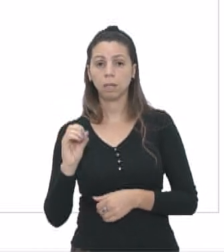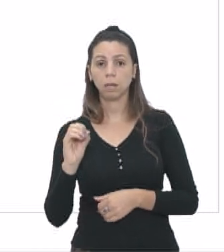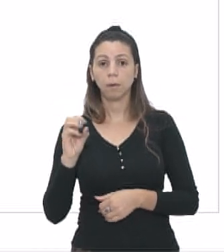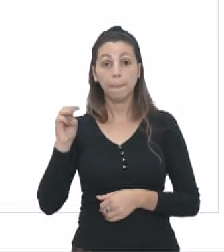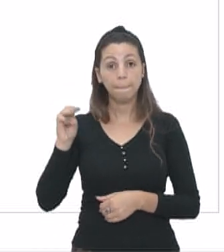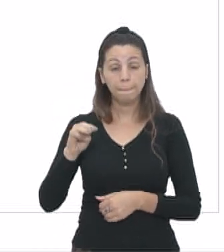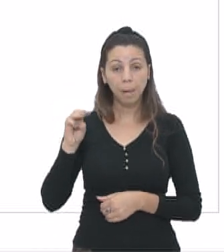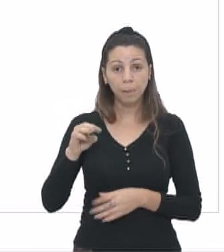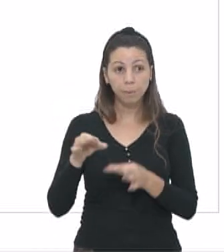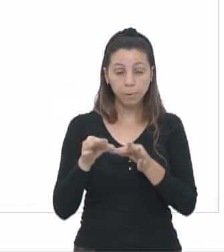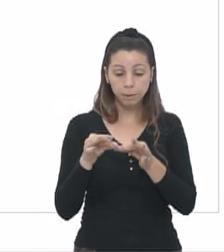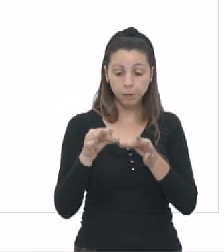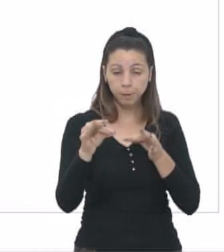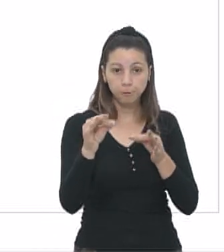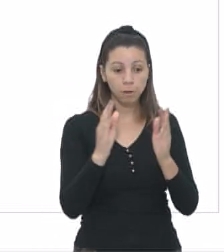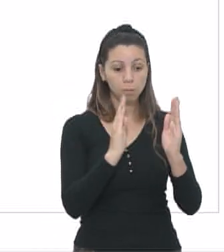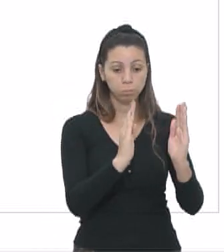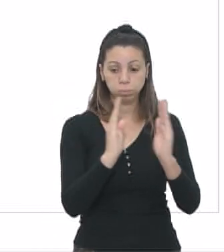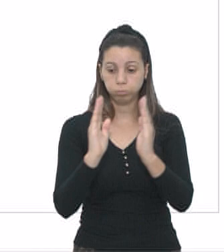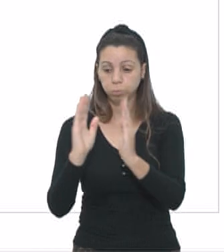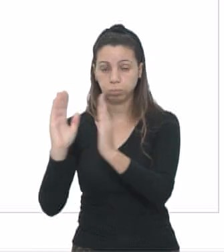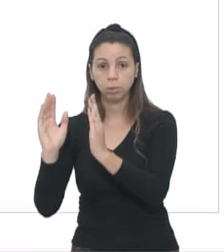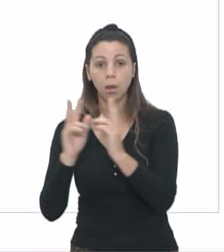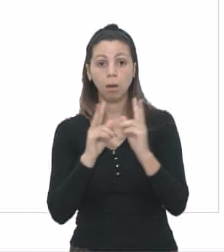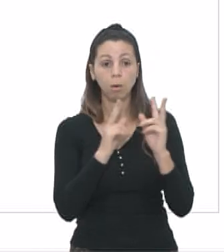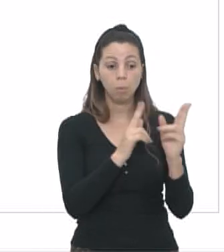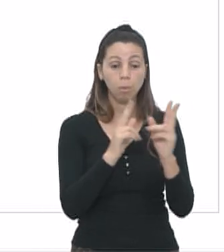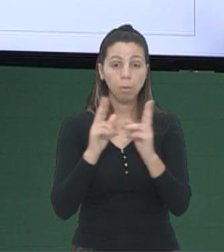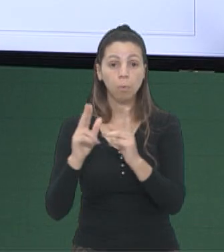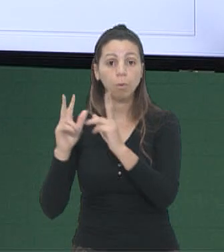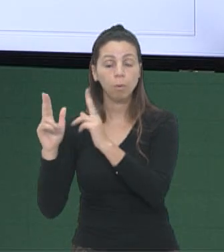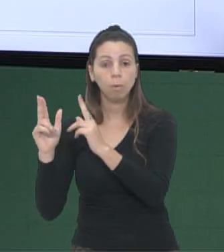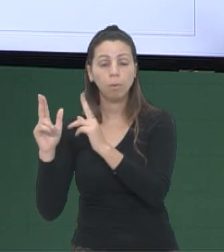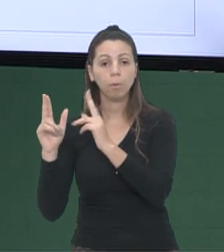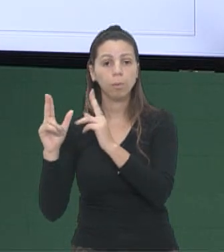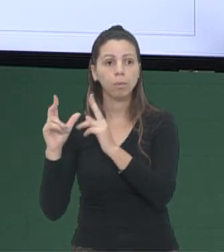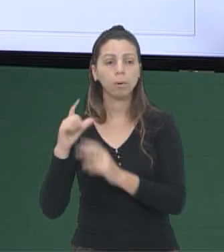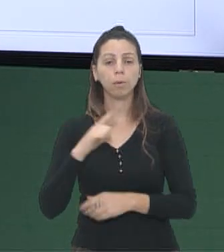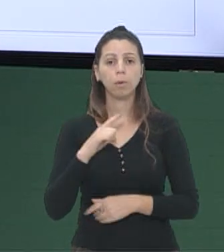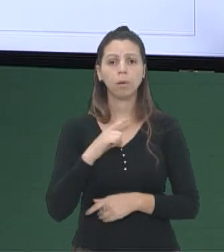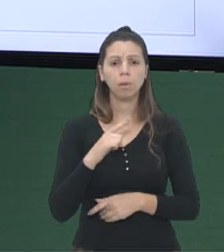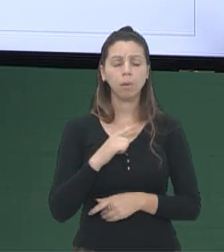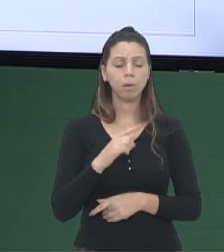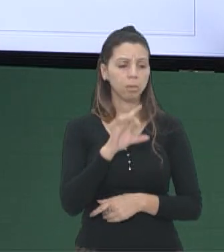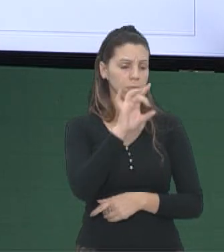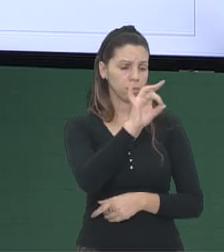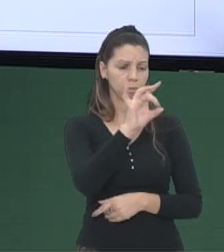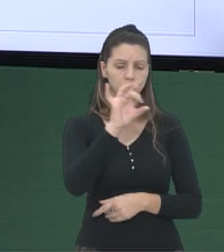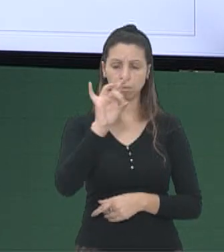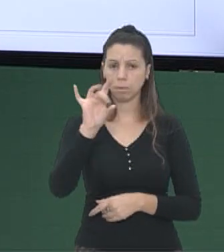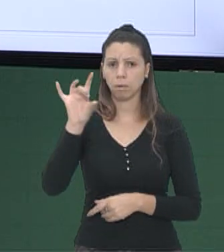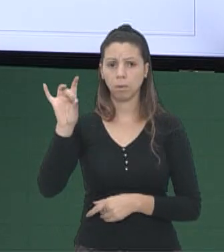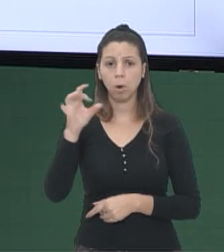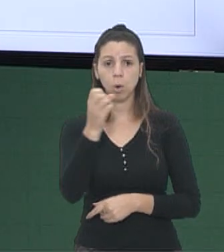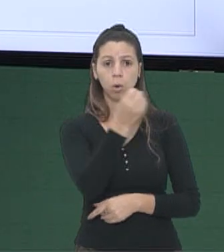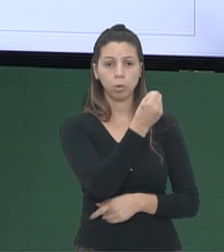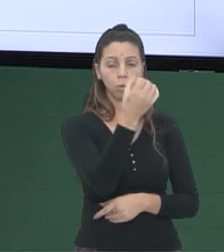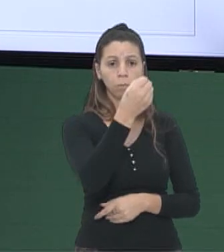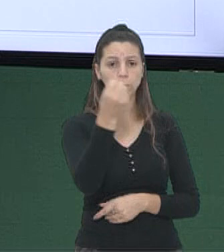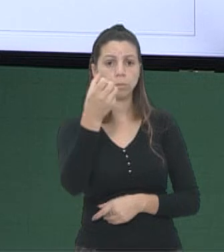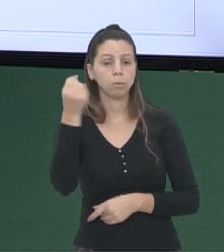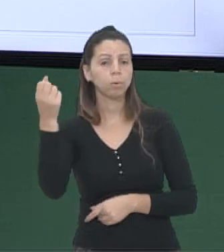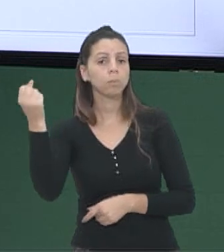em intervalos iguais de distância. Se você olhar ali, ó, o intervalo entre cada um dos números indicados é sempre o